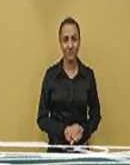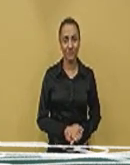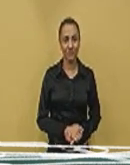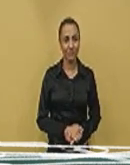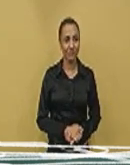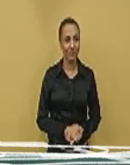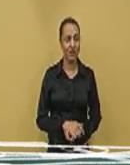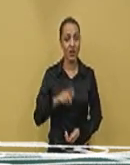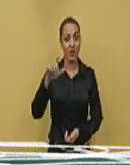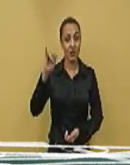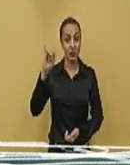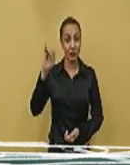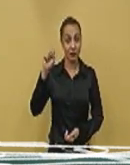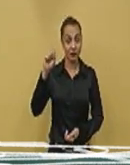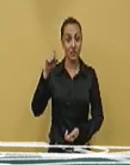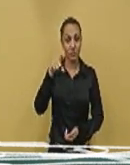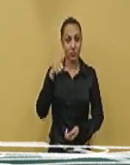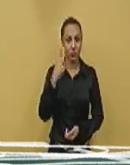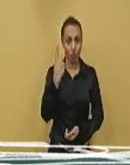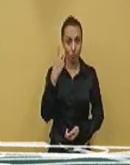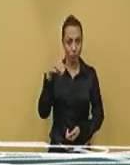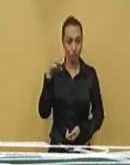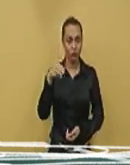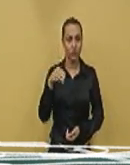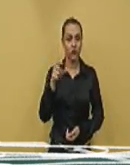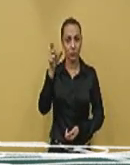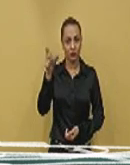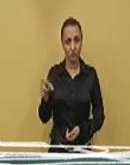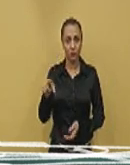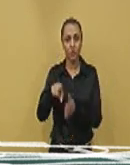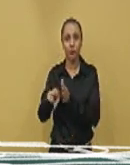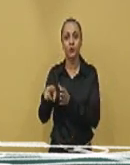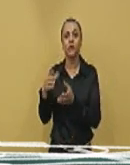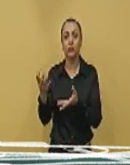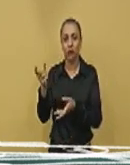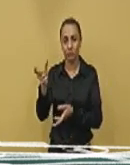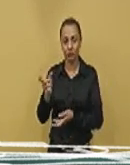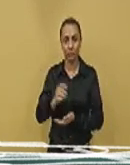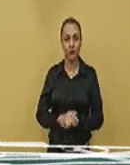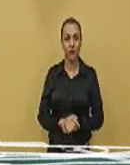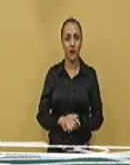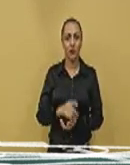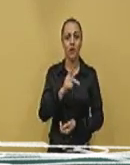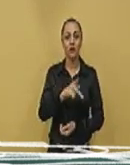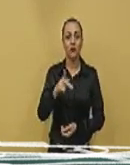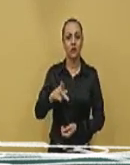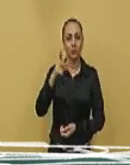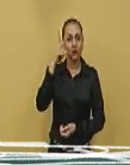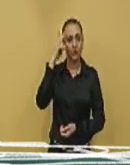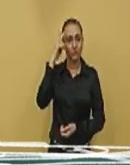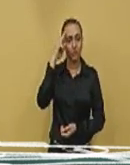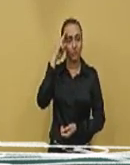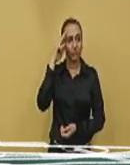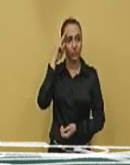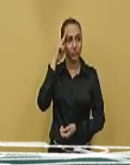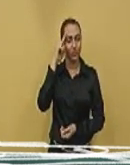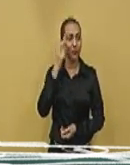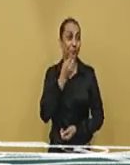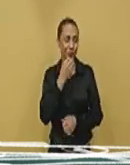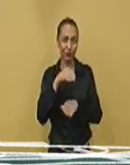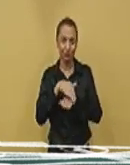Laís, você tem um minuto e diz para quem é a sua pergunta. Tá? Professor Joelson. Boa